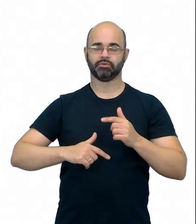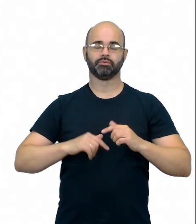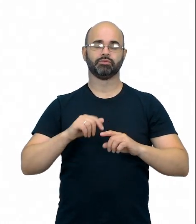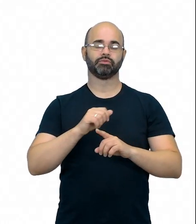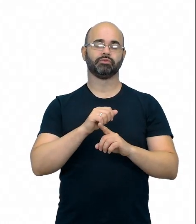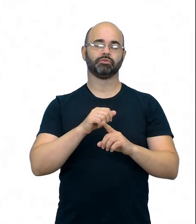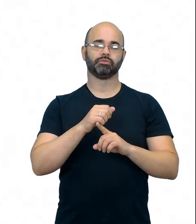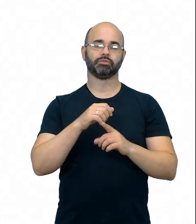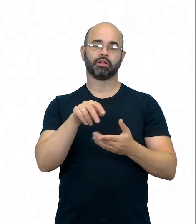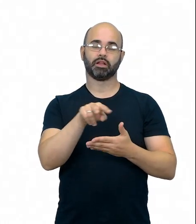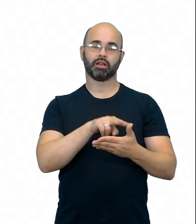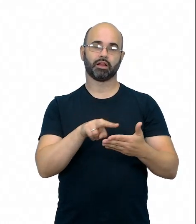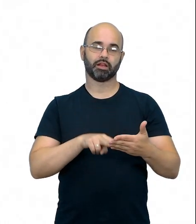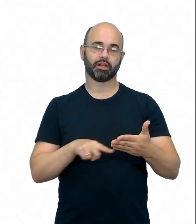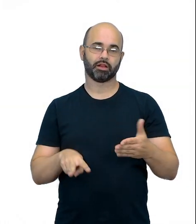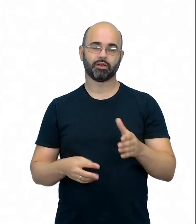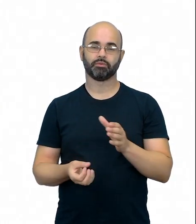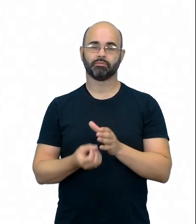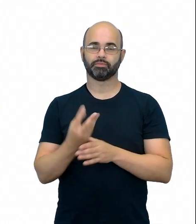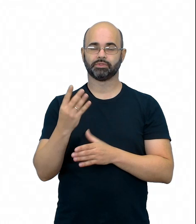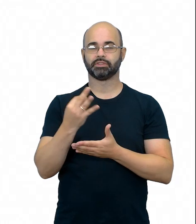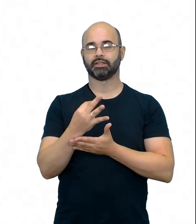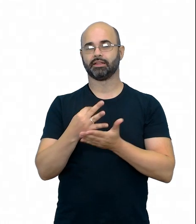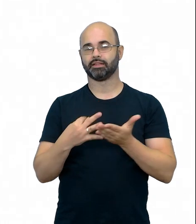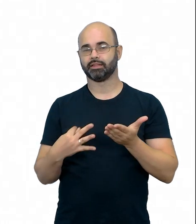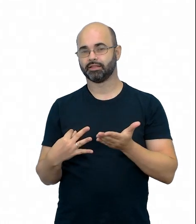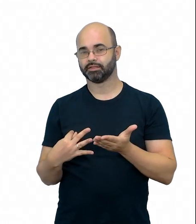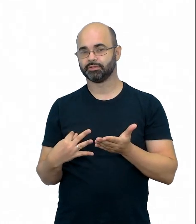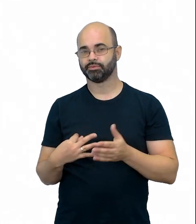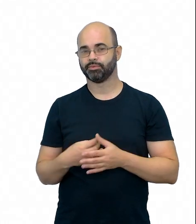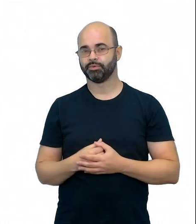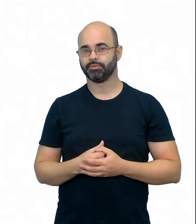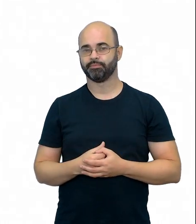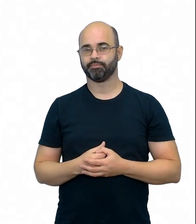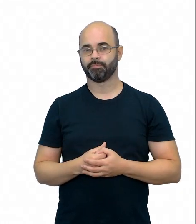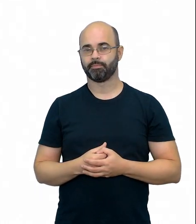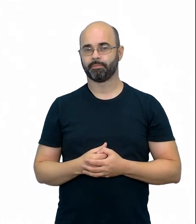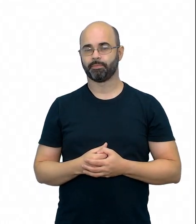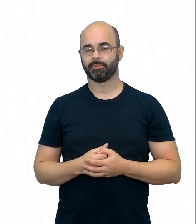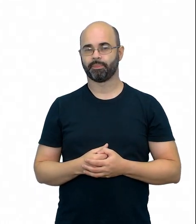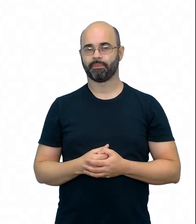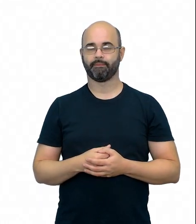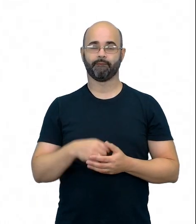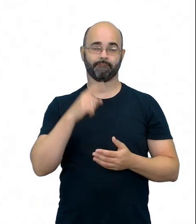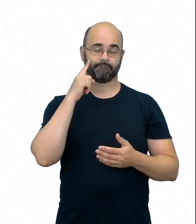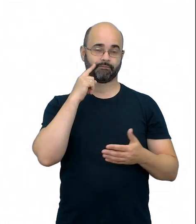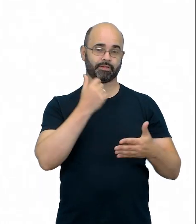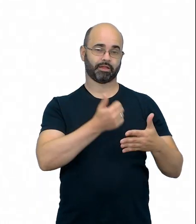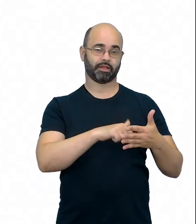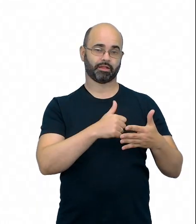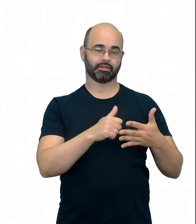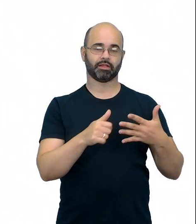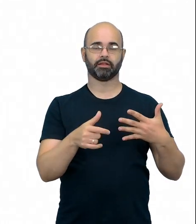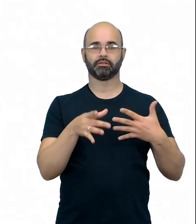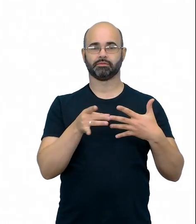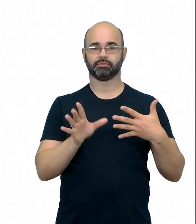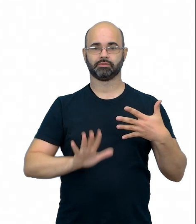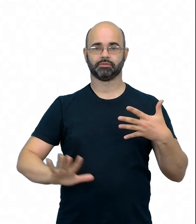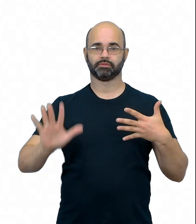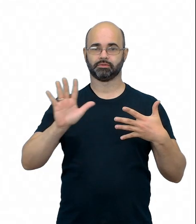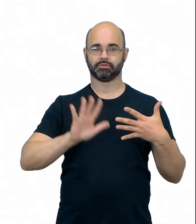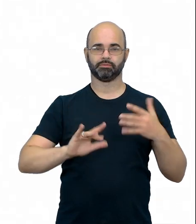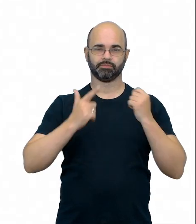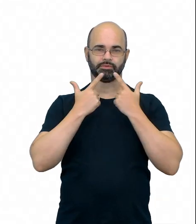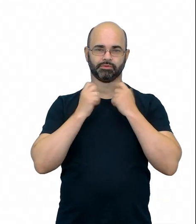de oralidade, de produção textual e de análise linguística e semiótica, elas delineiam